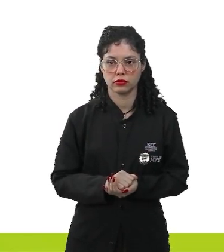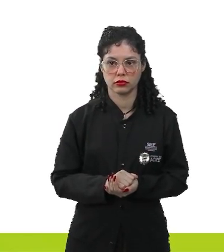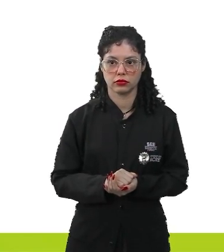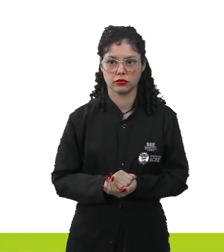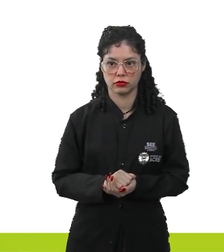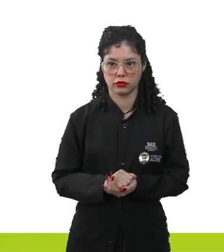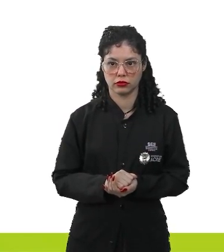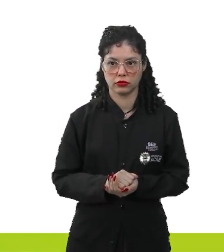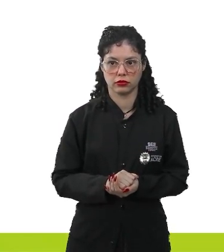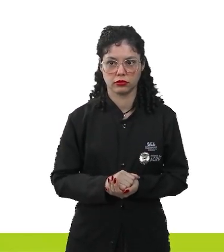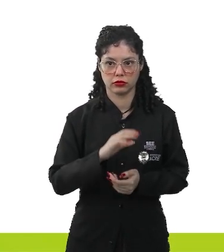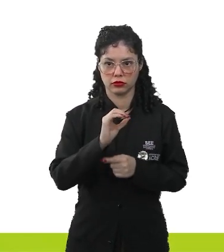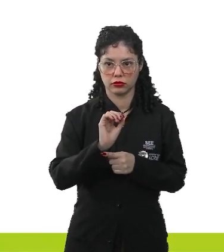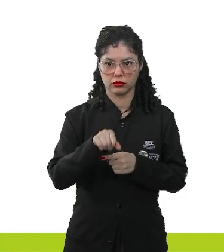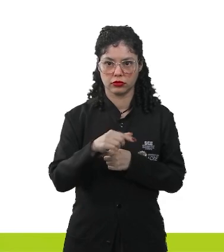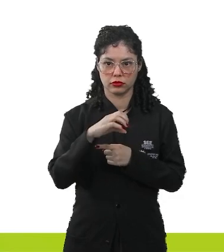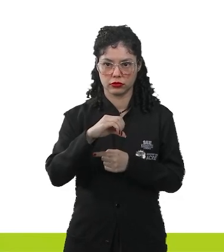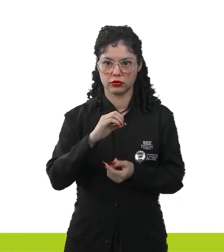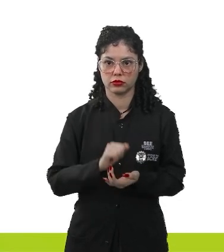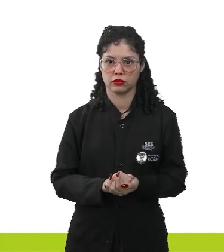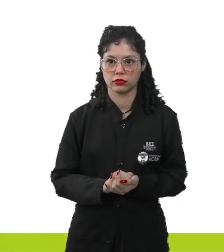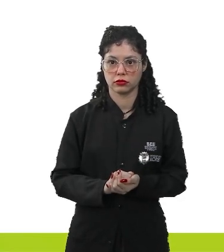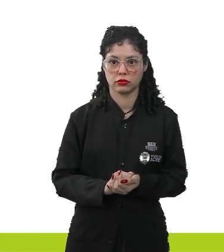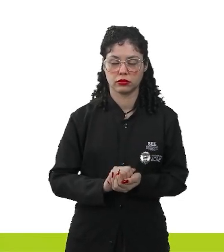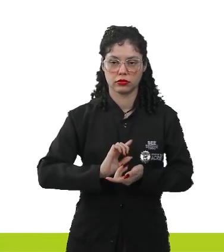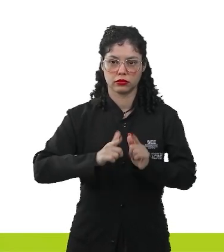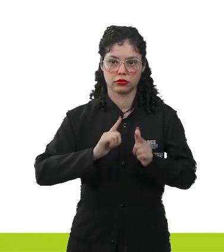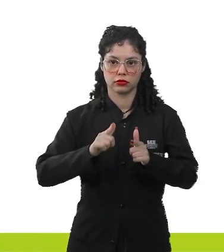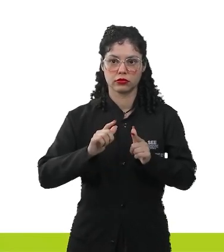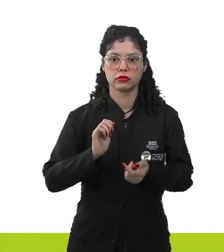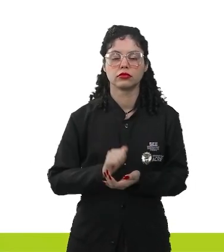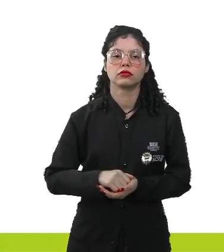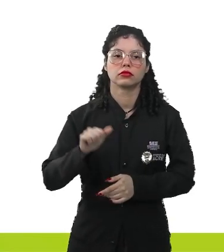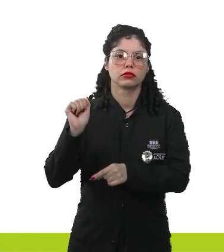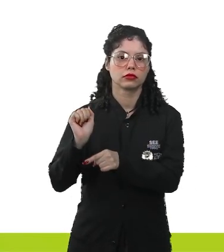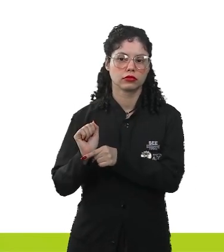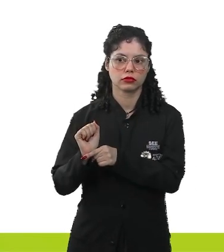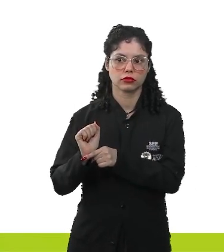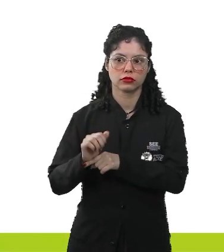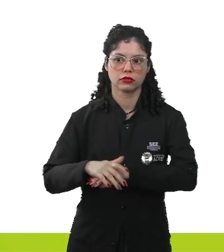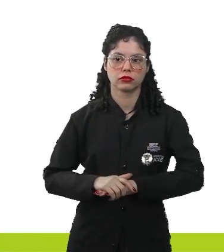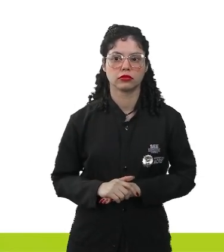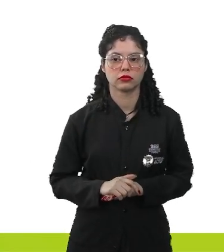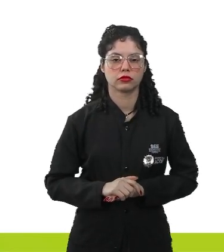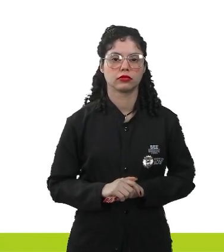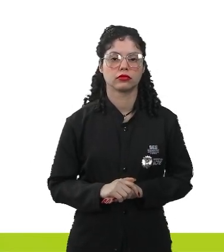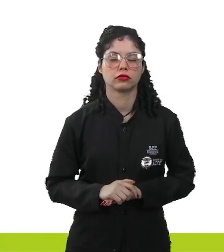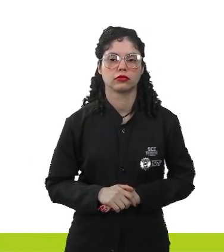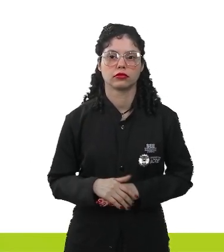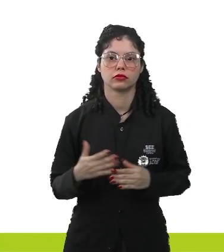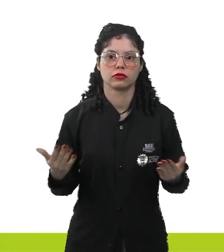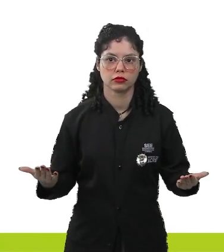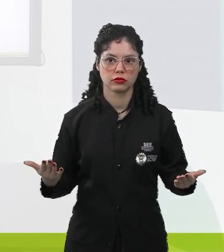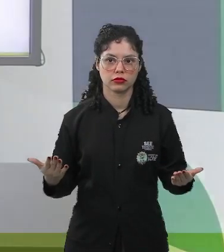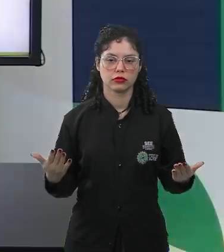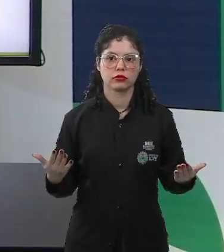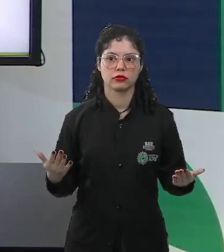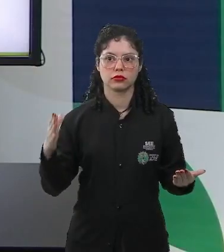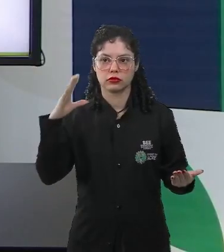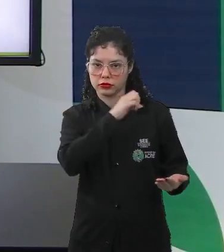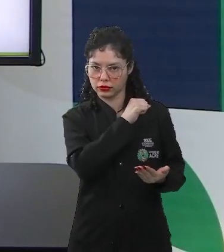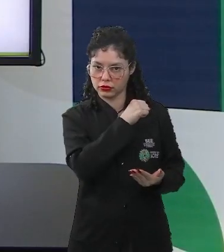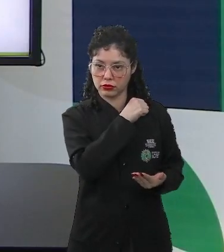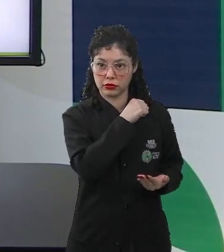0,9 Q. Alternativa correta, letra A. Questão para matar